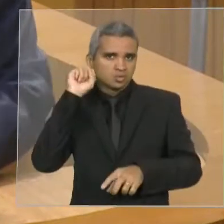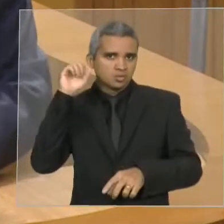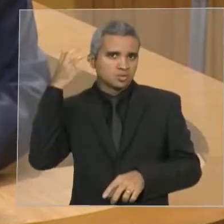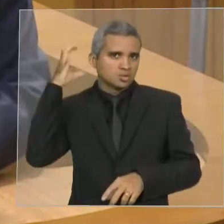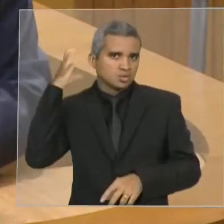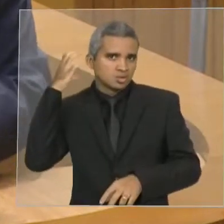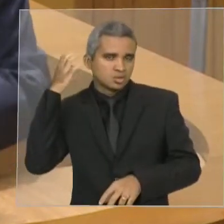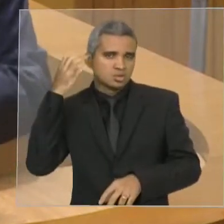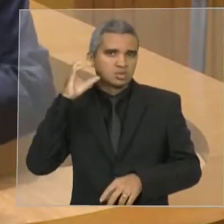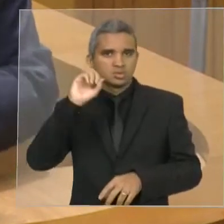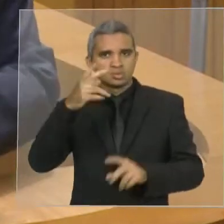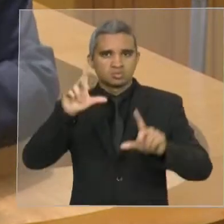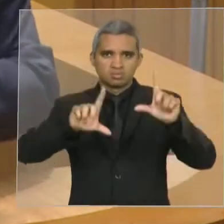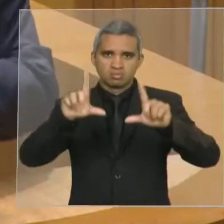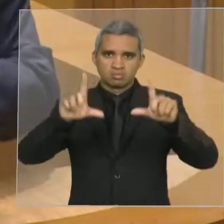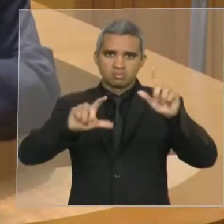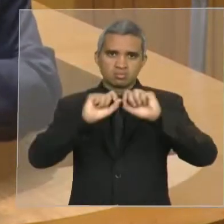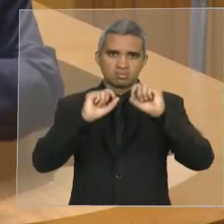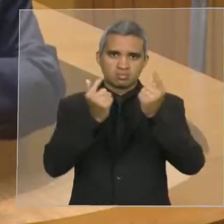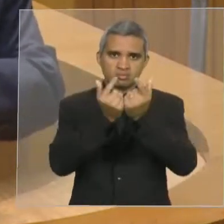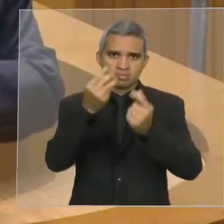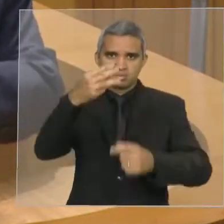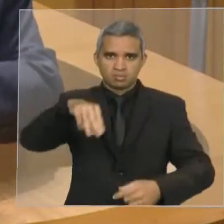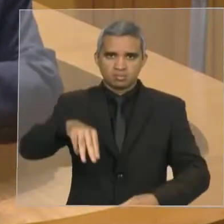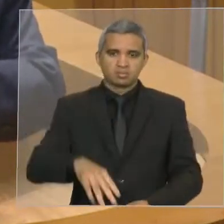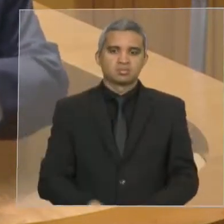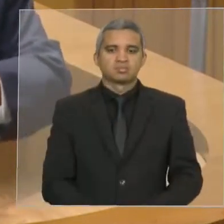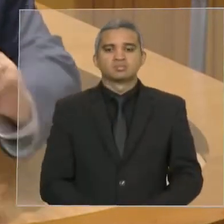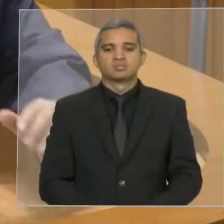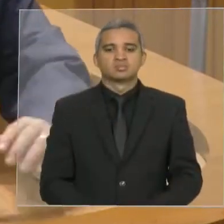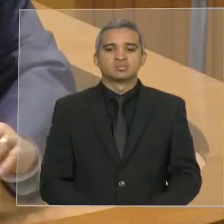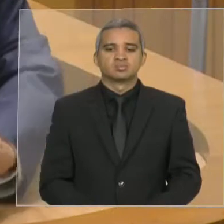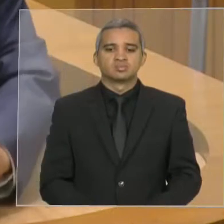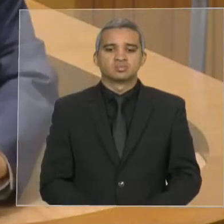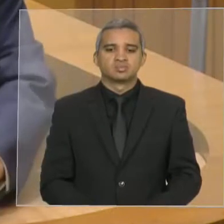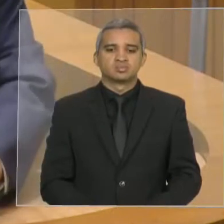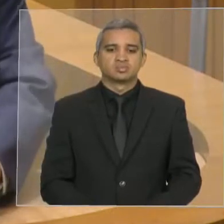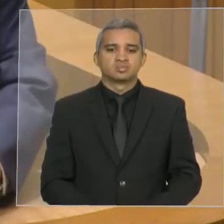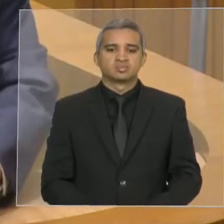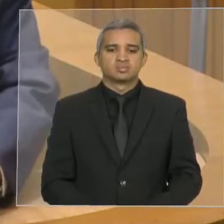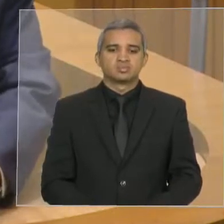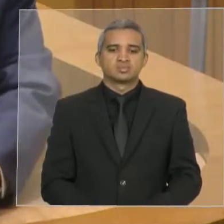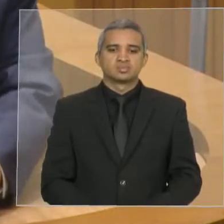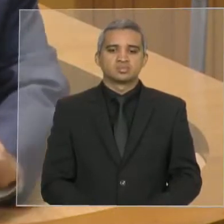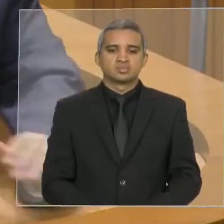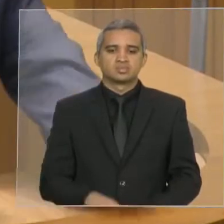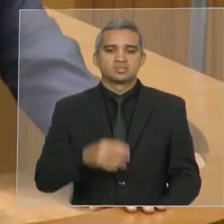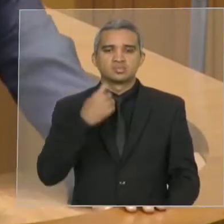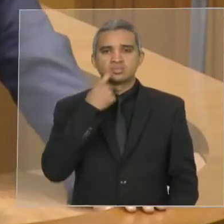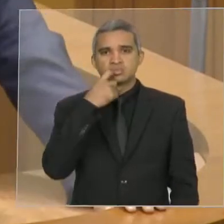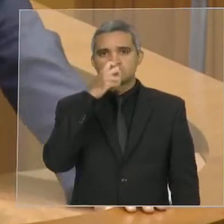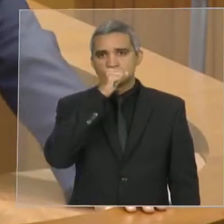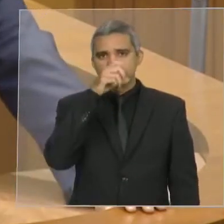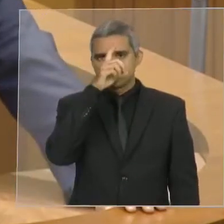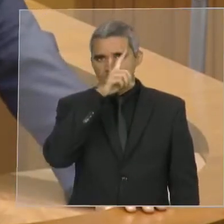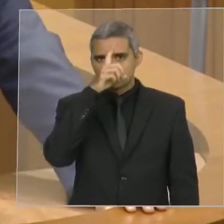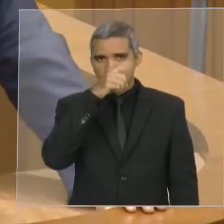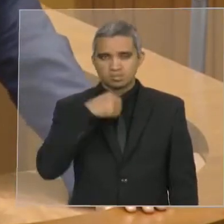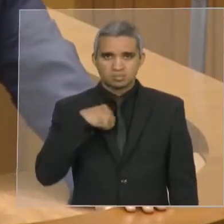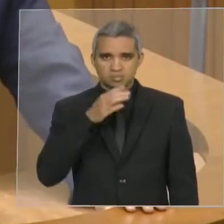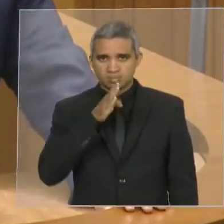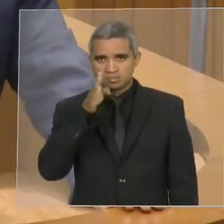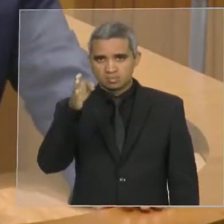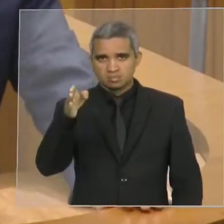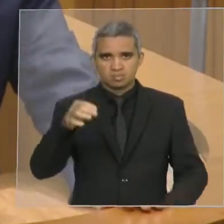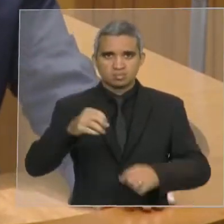Assembleia. Eu estive, nesse final de semana, na encantadora cidade de